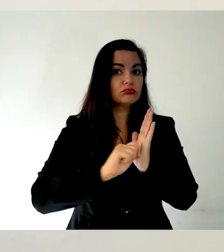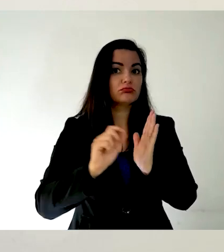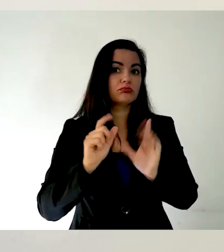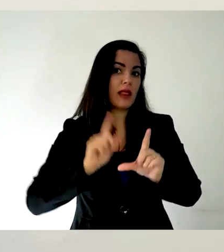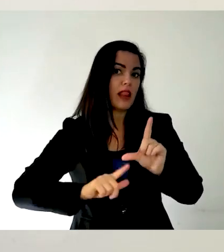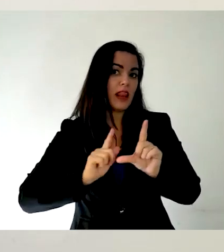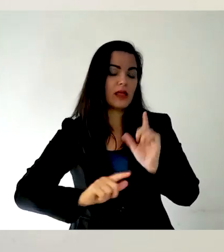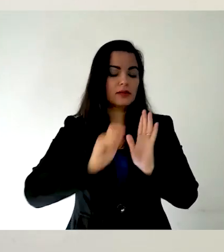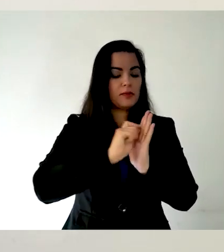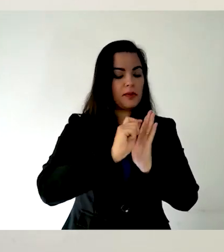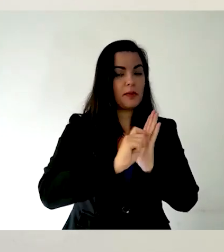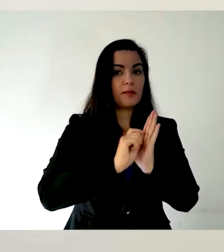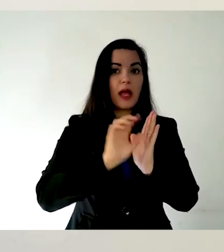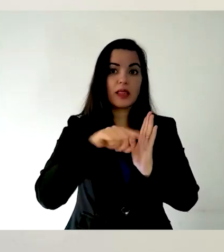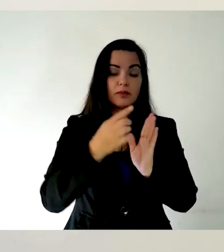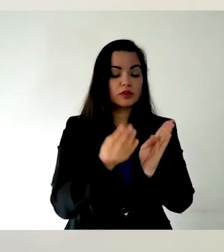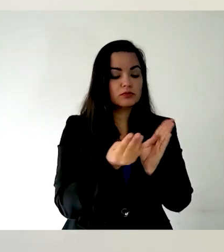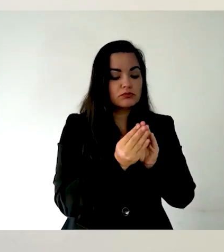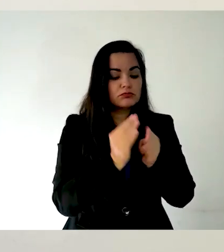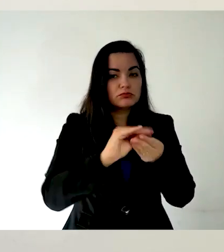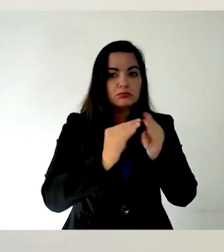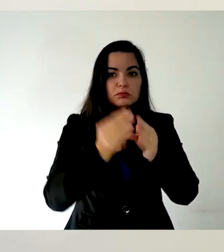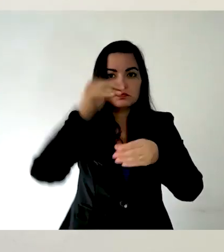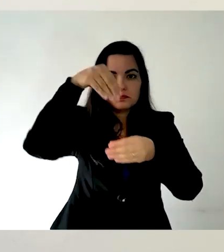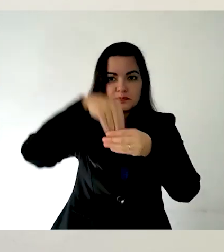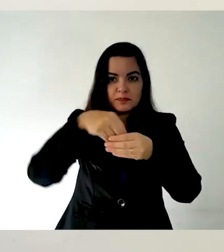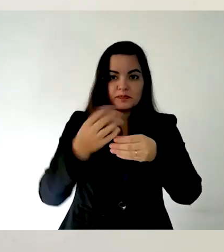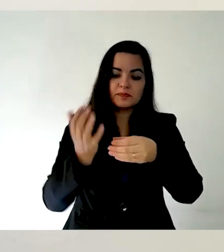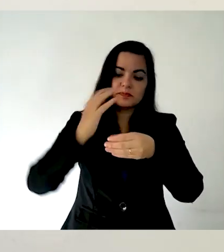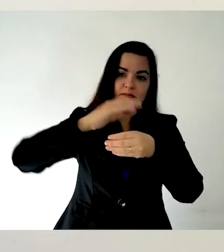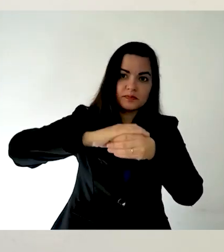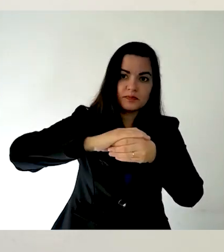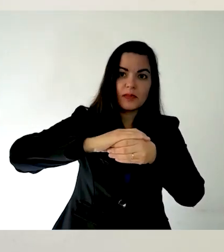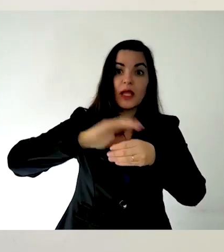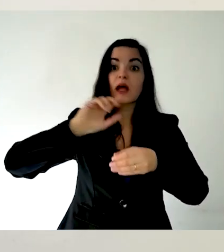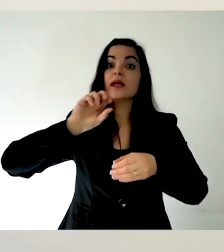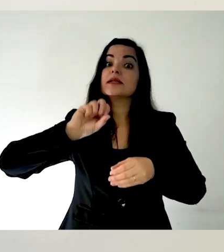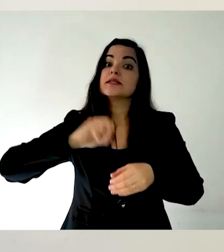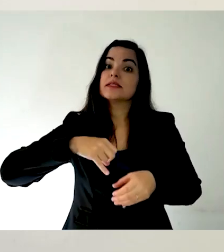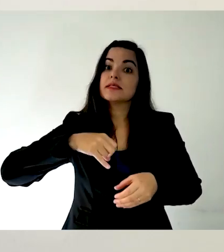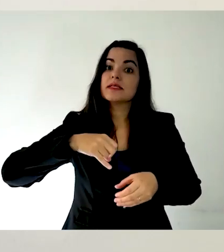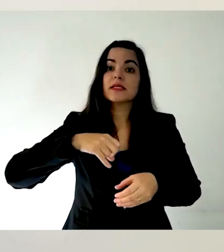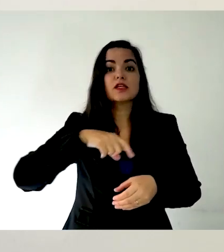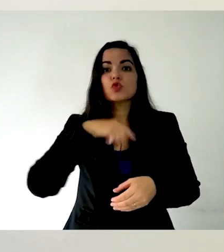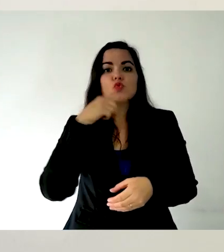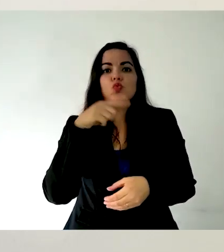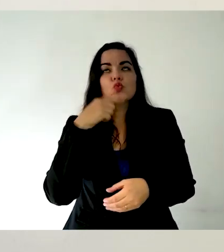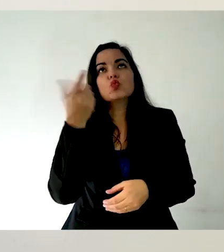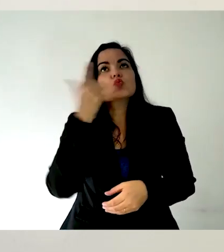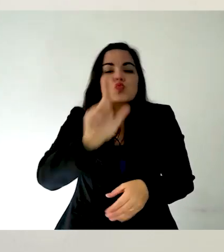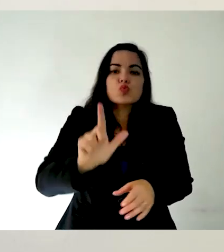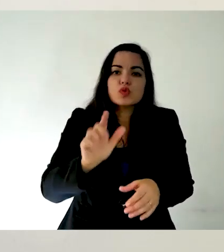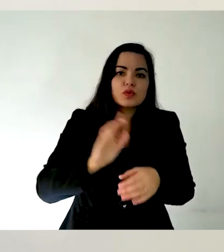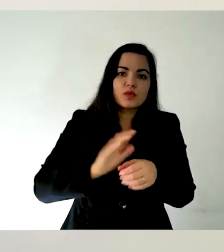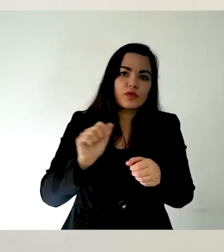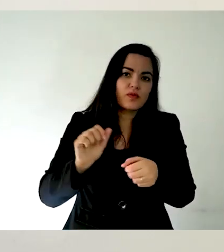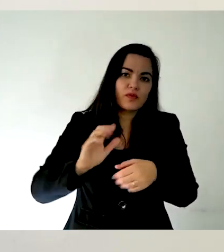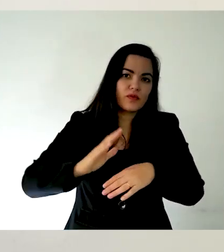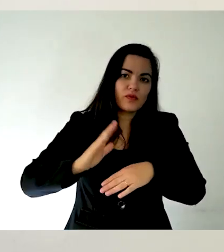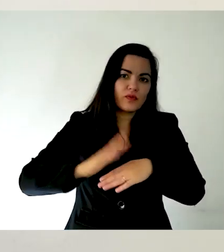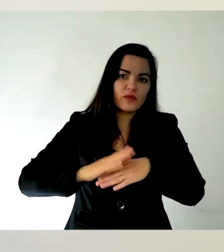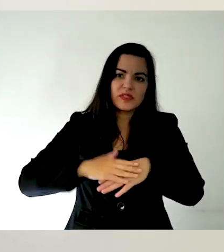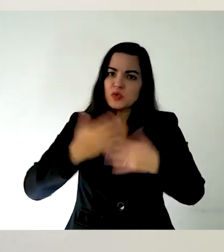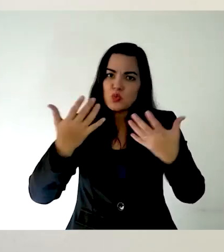papelzinho, dobra e coloca dentro da sua cápsula do tempo. Ou, se você não construir essa cápsula, você